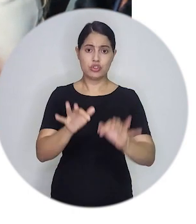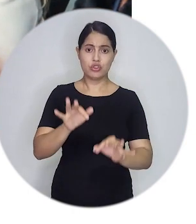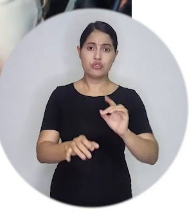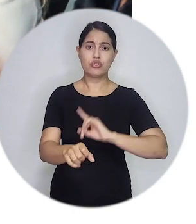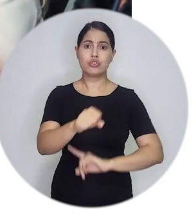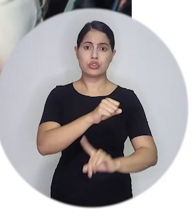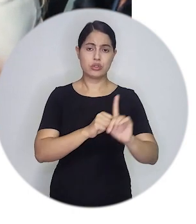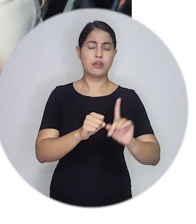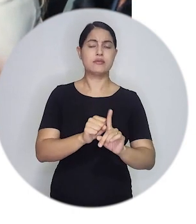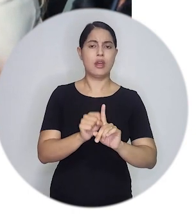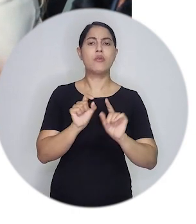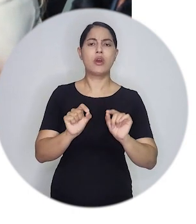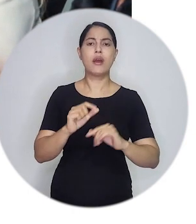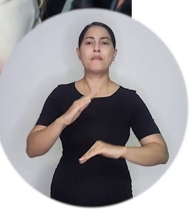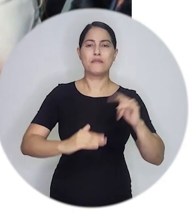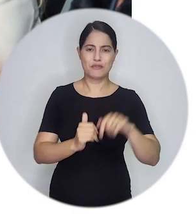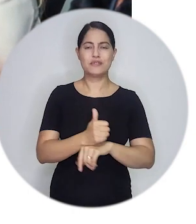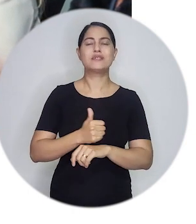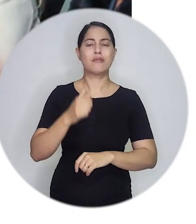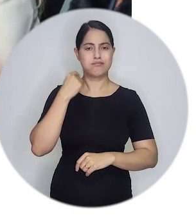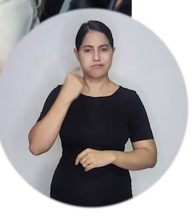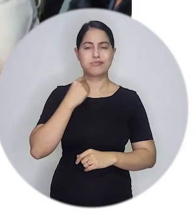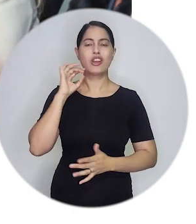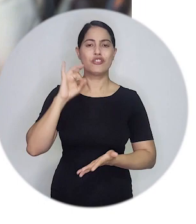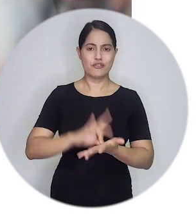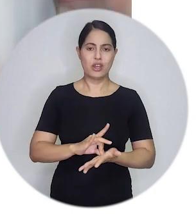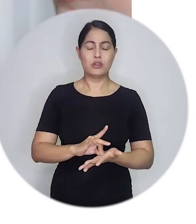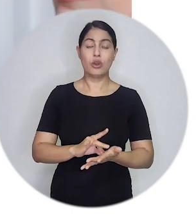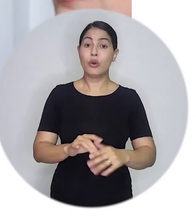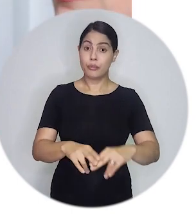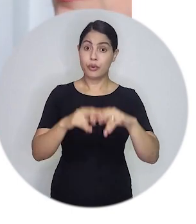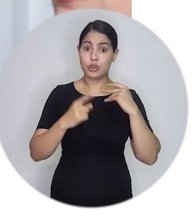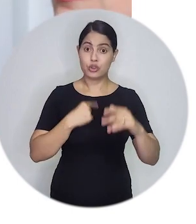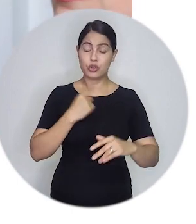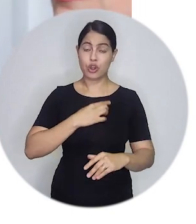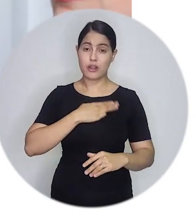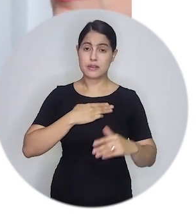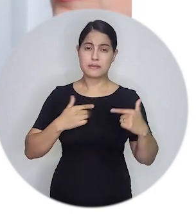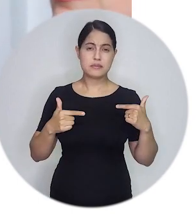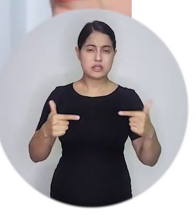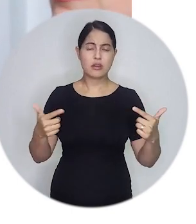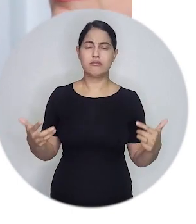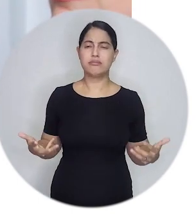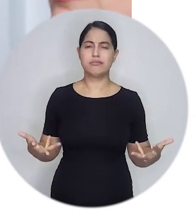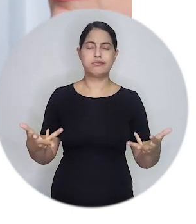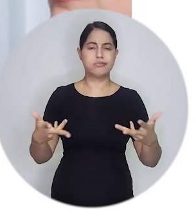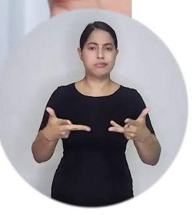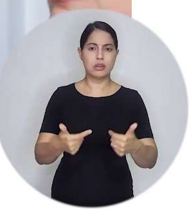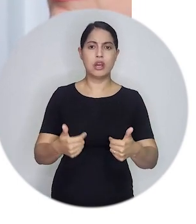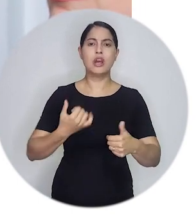pela igualdade e pela justiça social, essa é a advocacia. E sendo